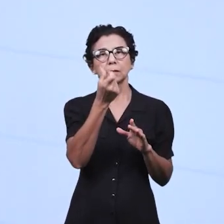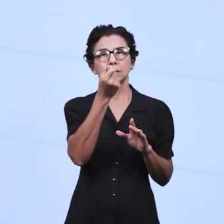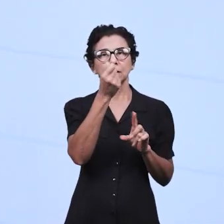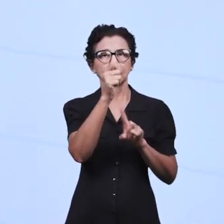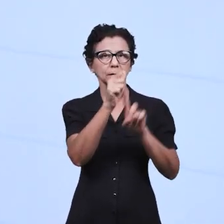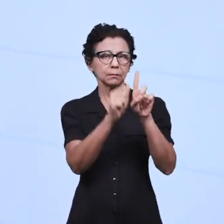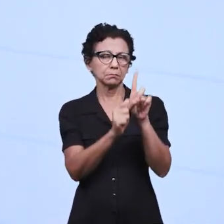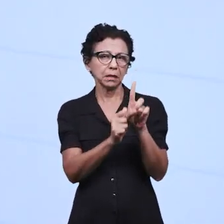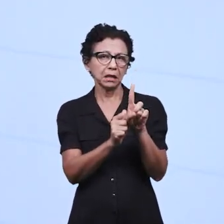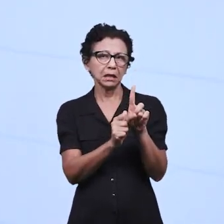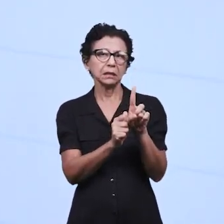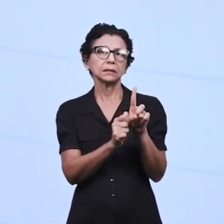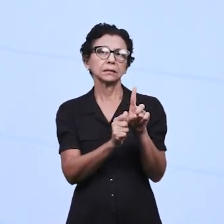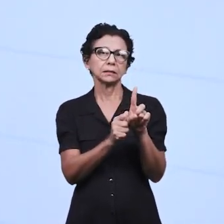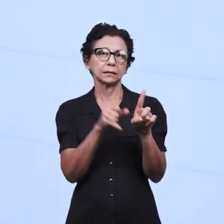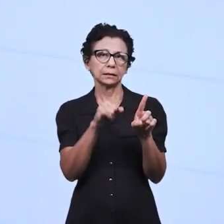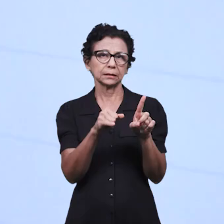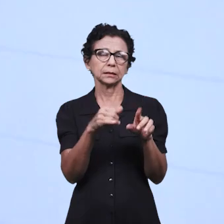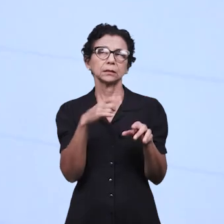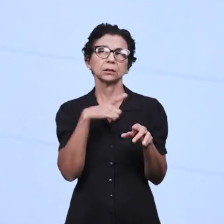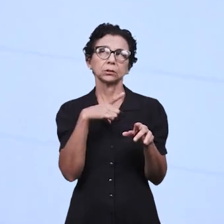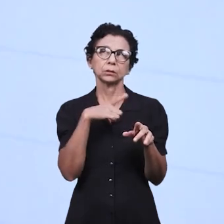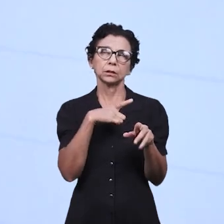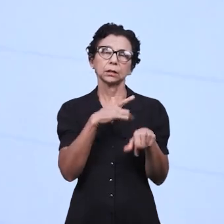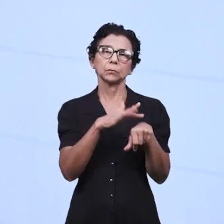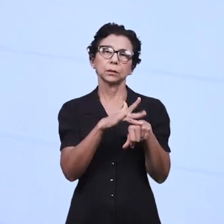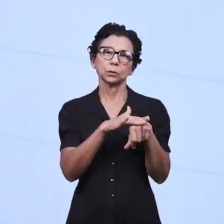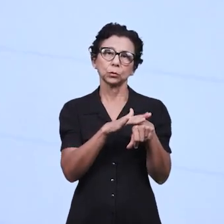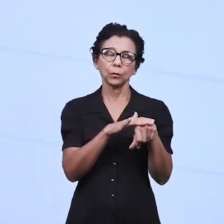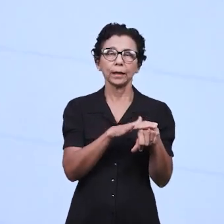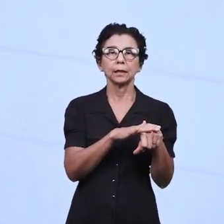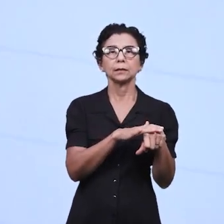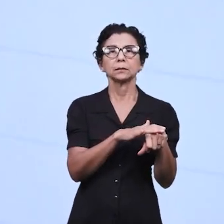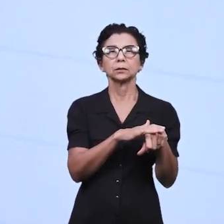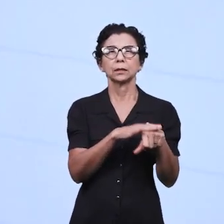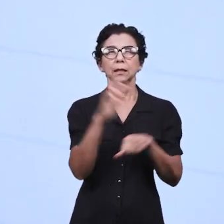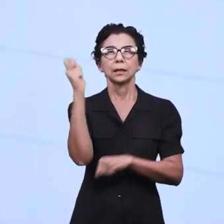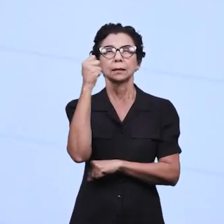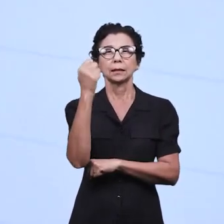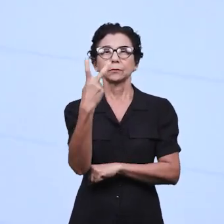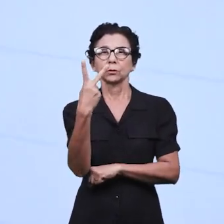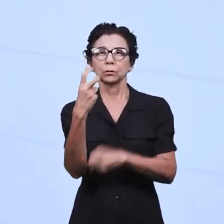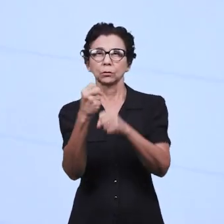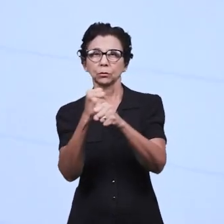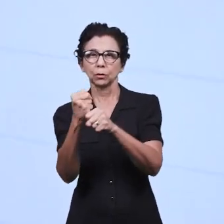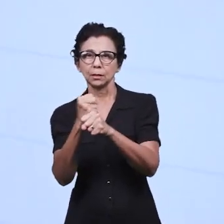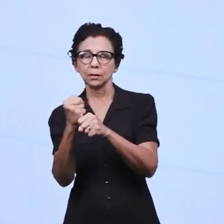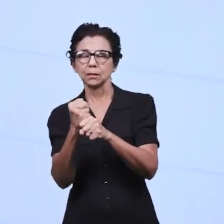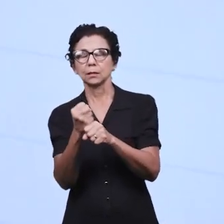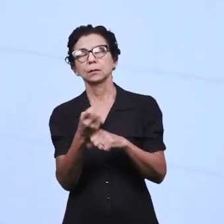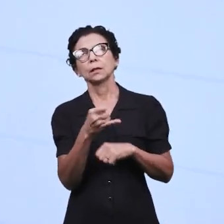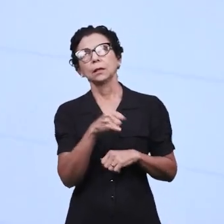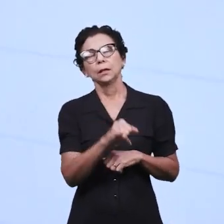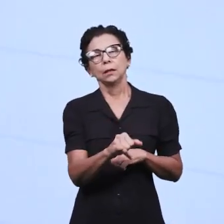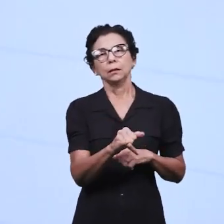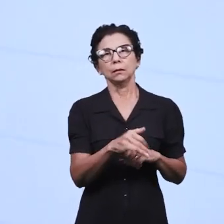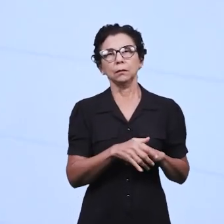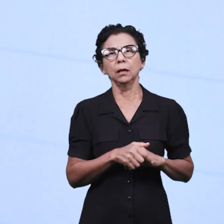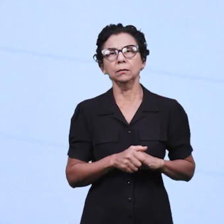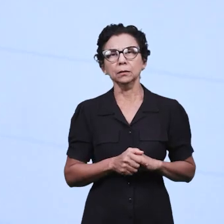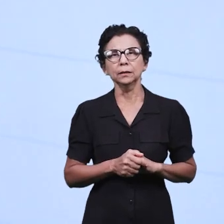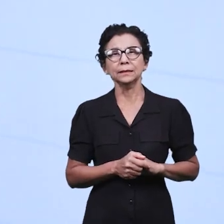meses. Então, se eu tenho a doença pré-existente, né, a doença grave, são de 2 anos. Existe essa diferenciação mesmo, e tem que ser feita